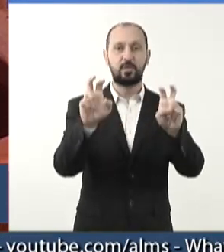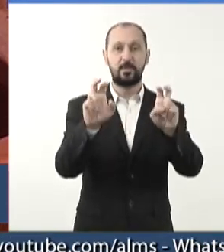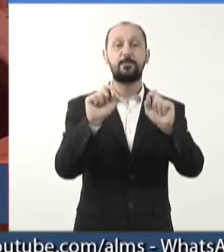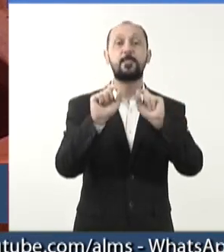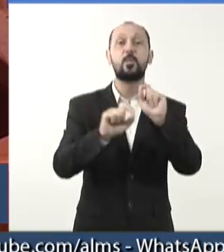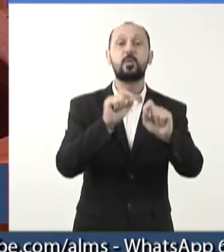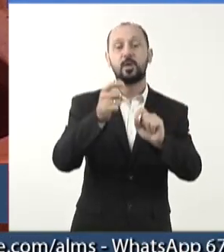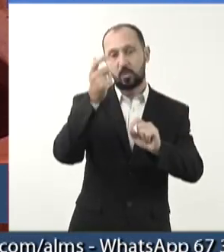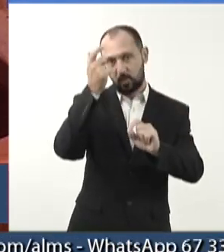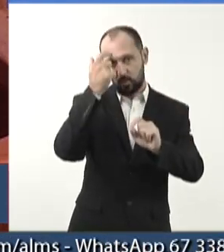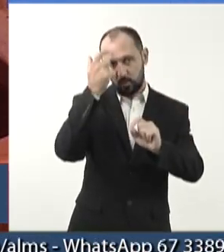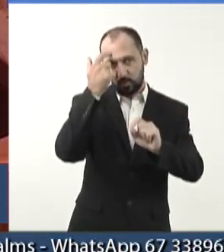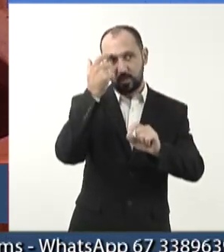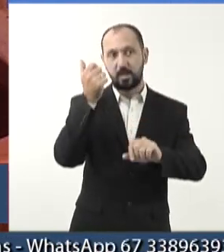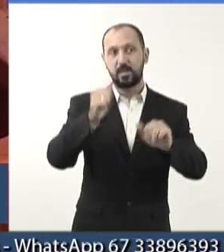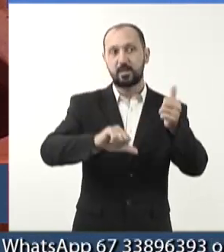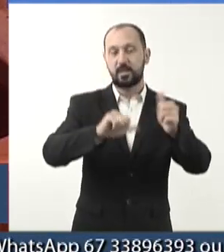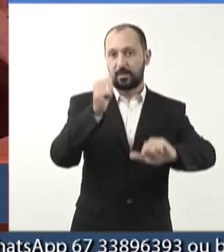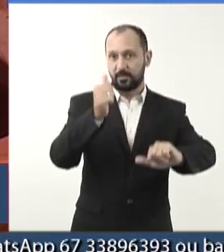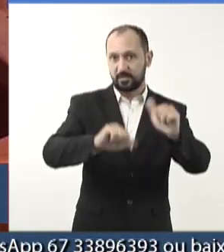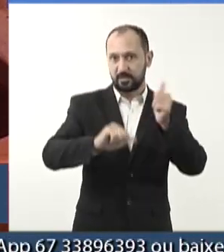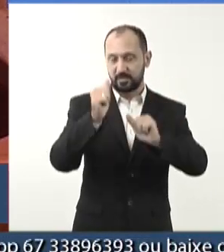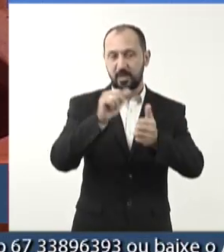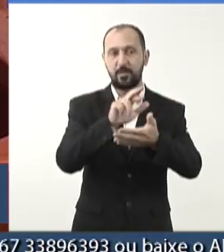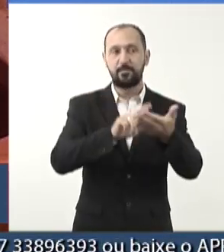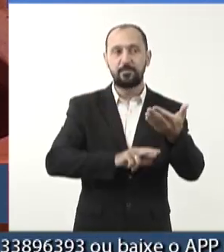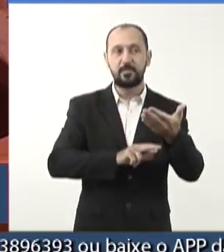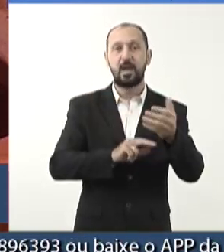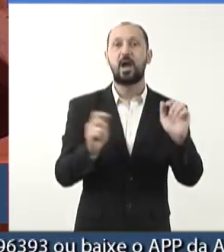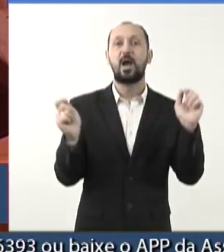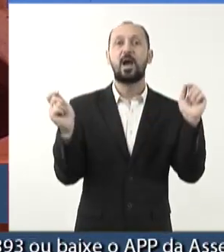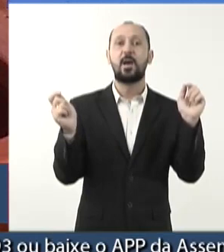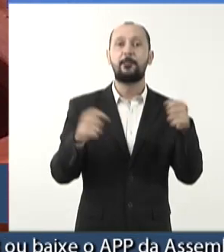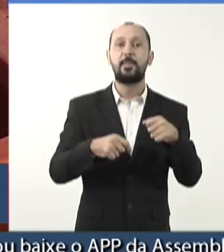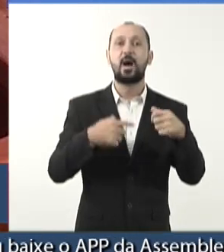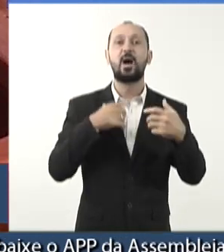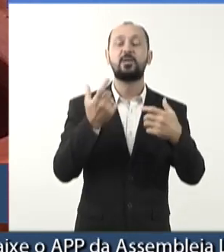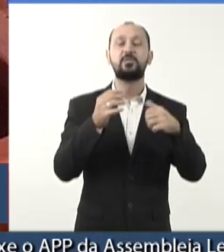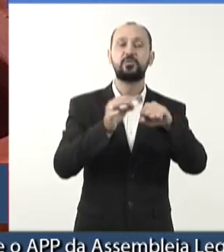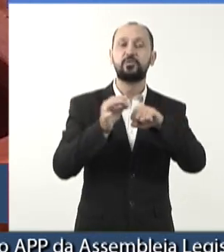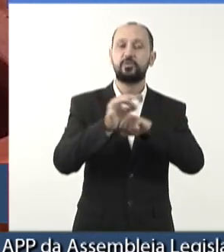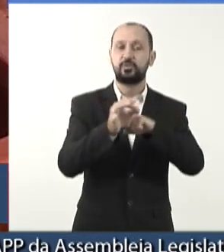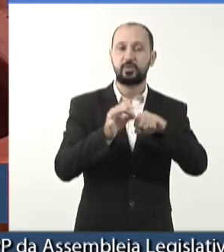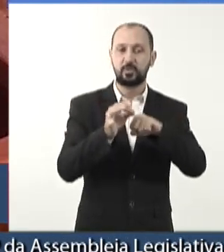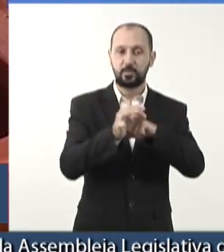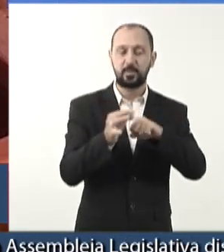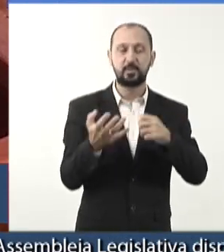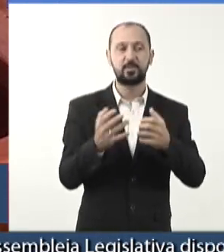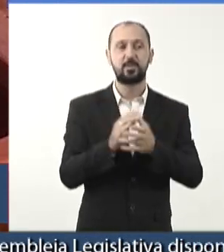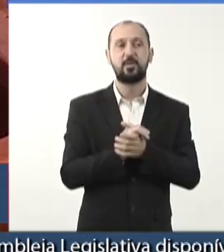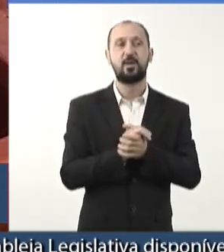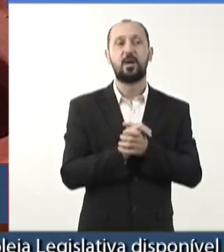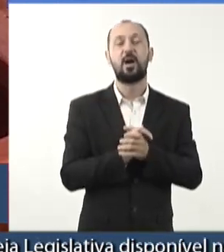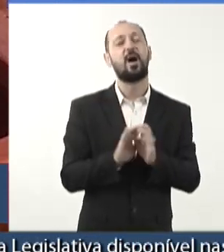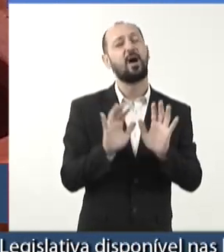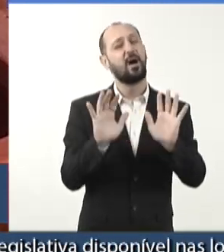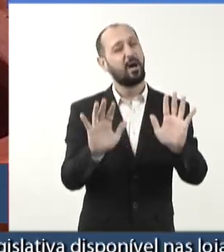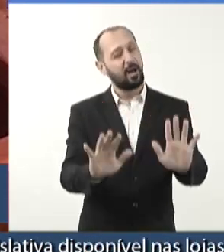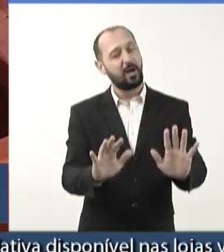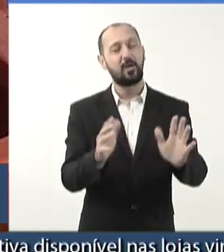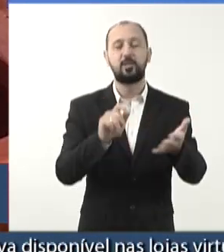se considera numa avaliação de uma redação é a capacidade de argumentação. Agora,